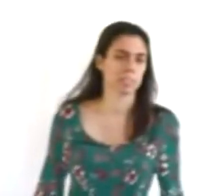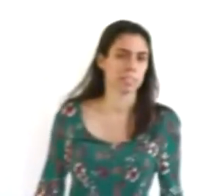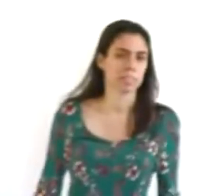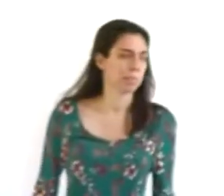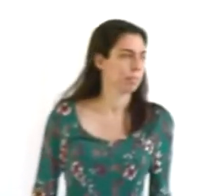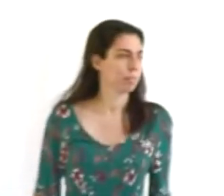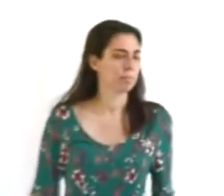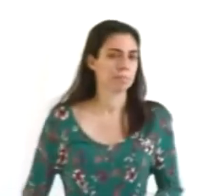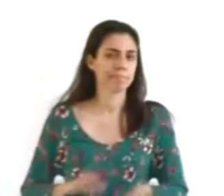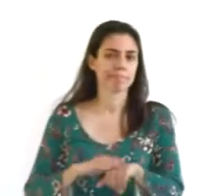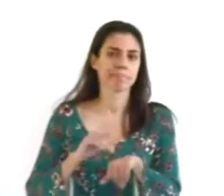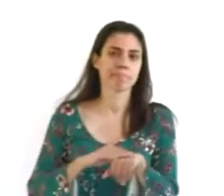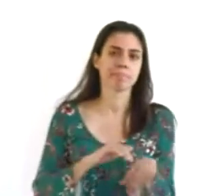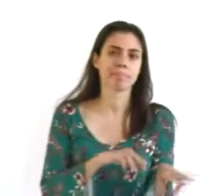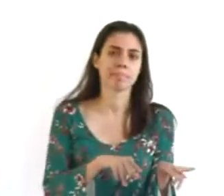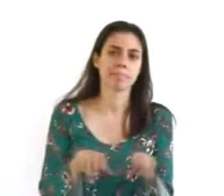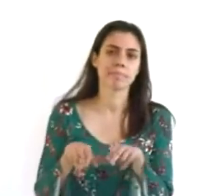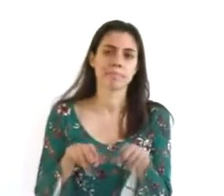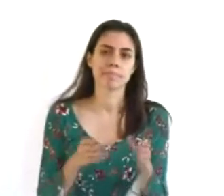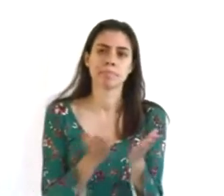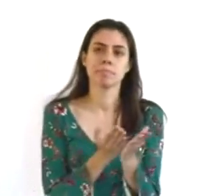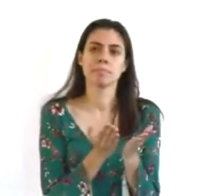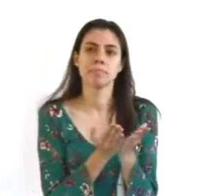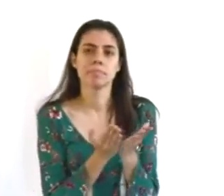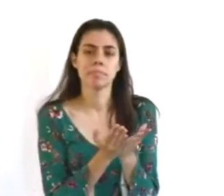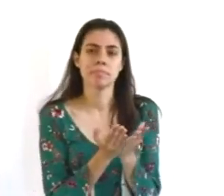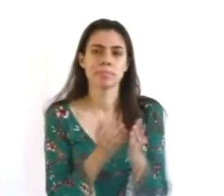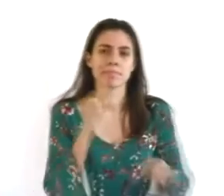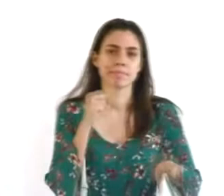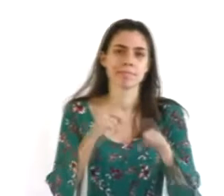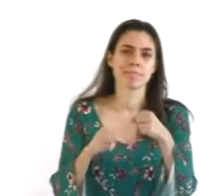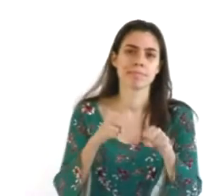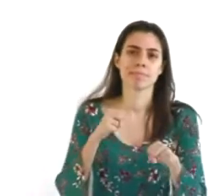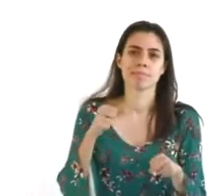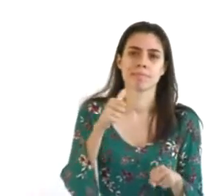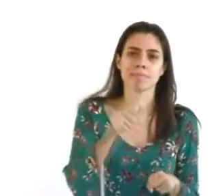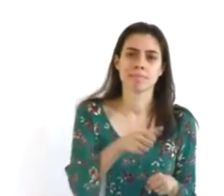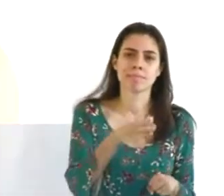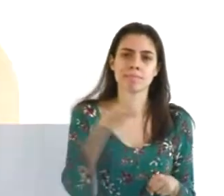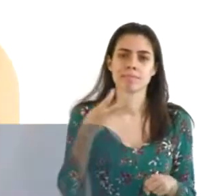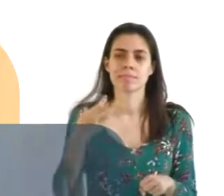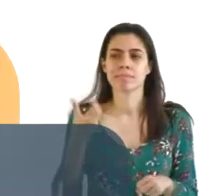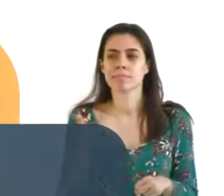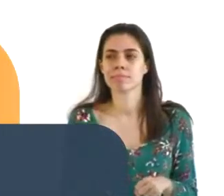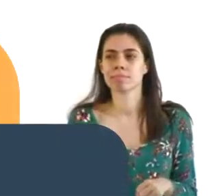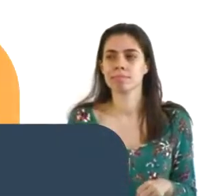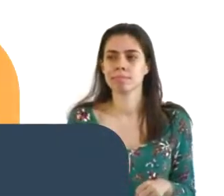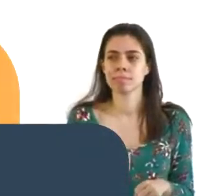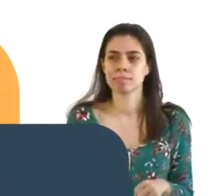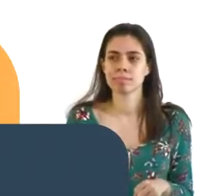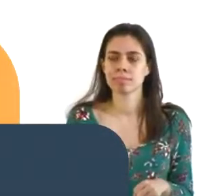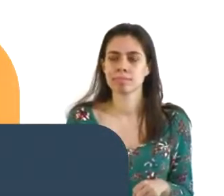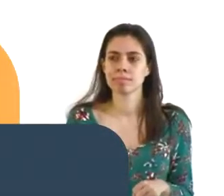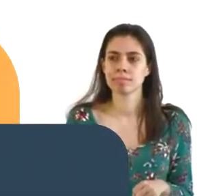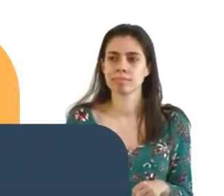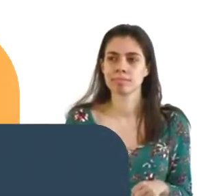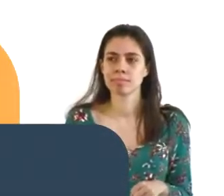Quero convidar os irmãos a abrirem a palavra do Senhor no Salmo 136.